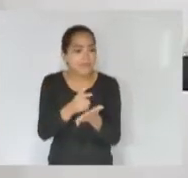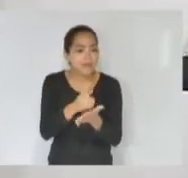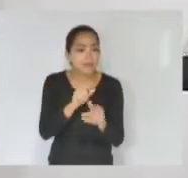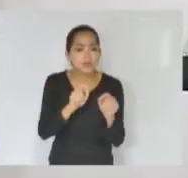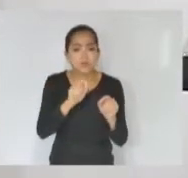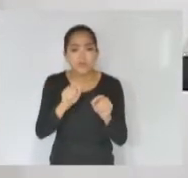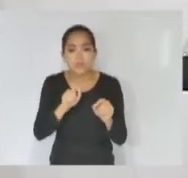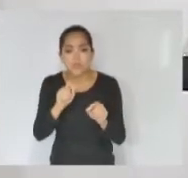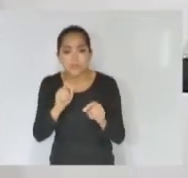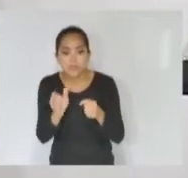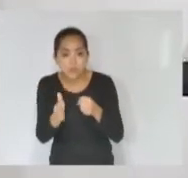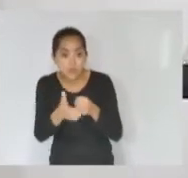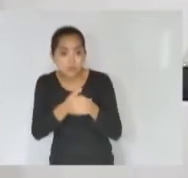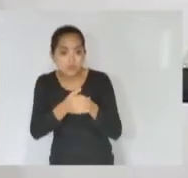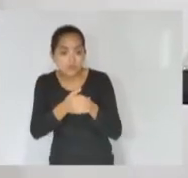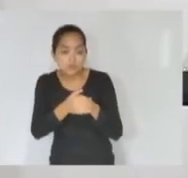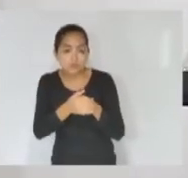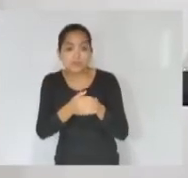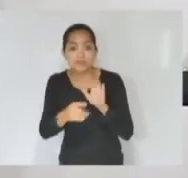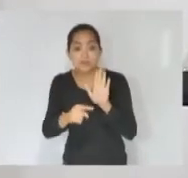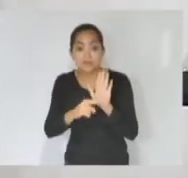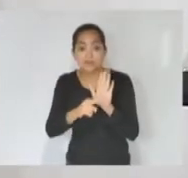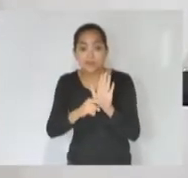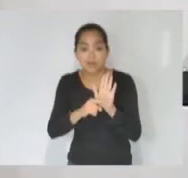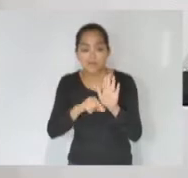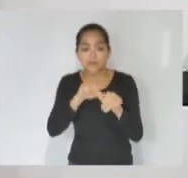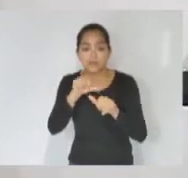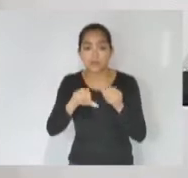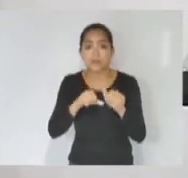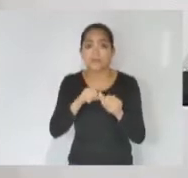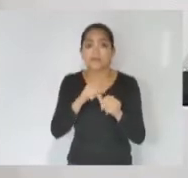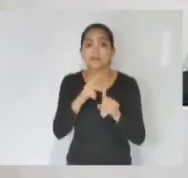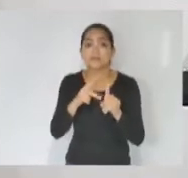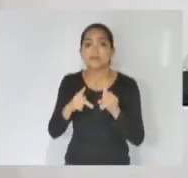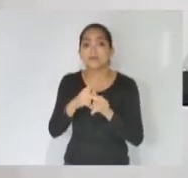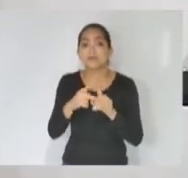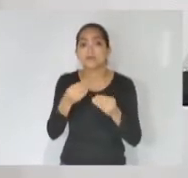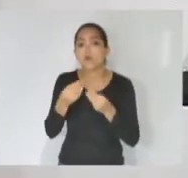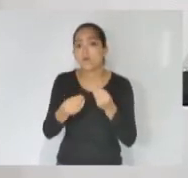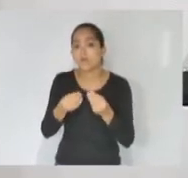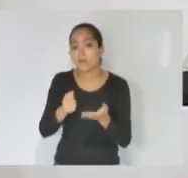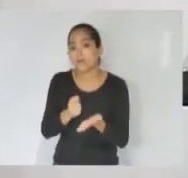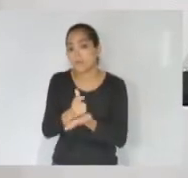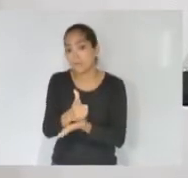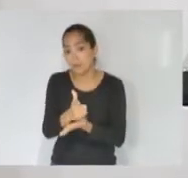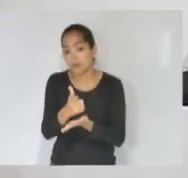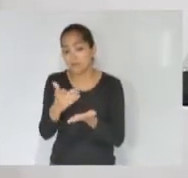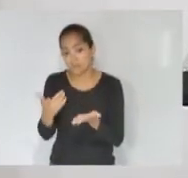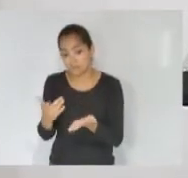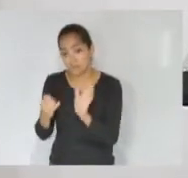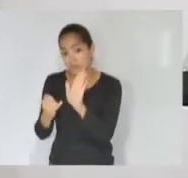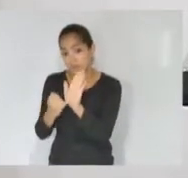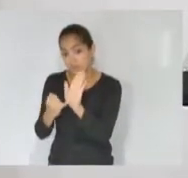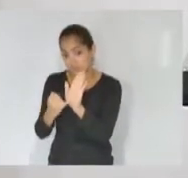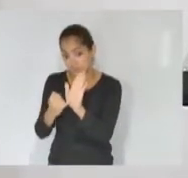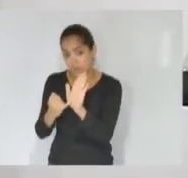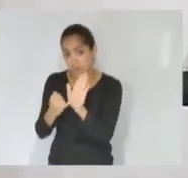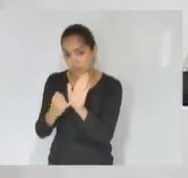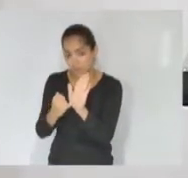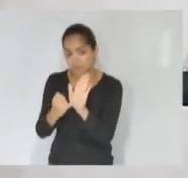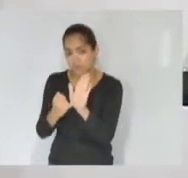esse déficit da Previdência, ele é pago justamente por esse imposto que